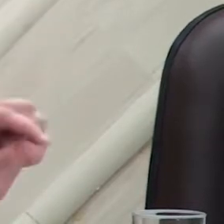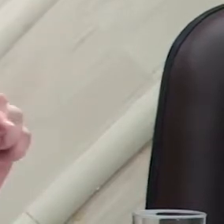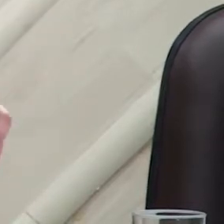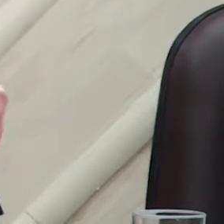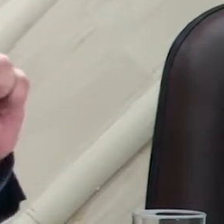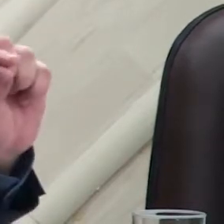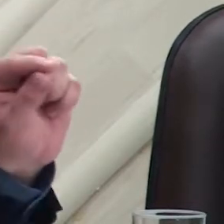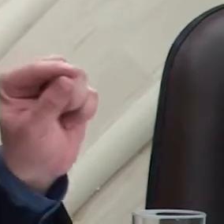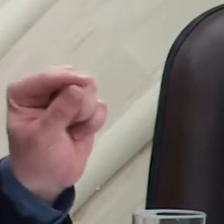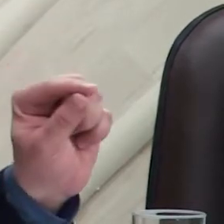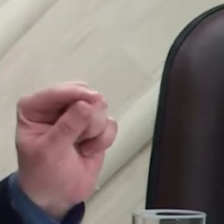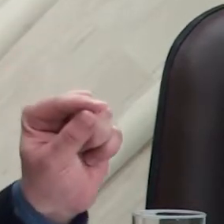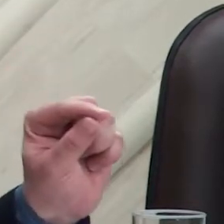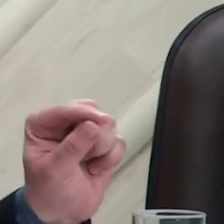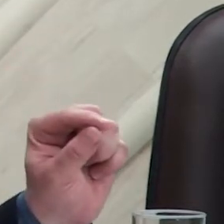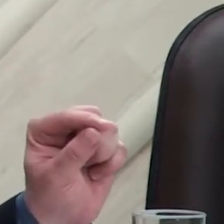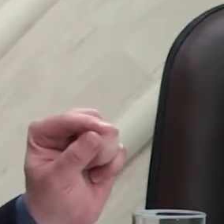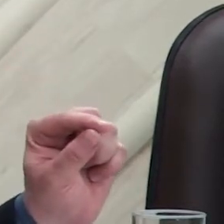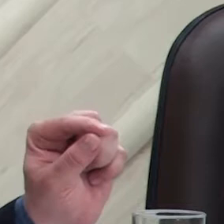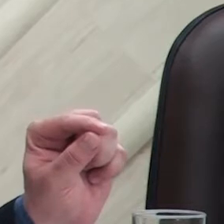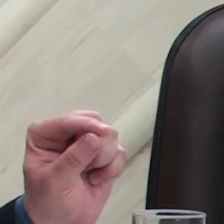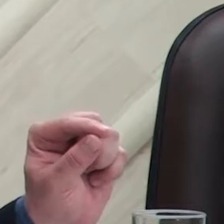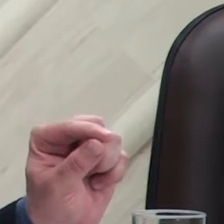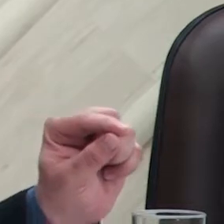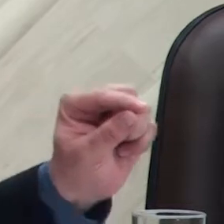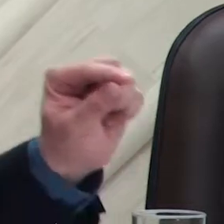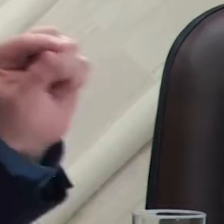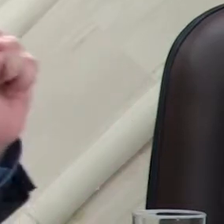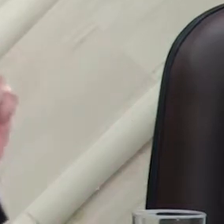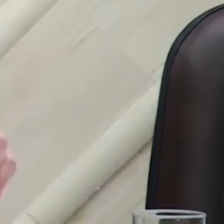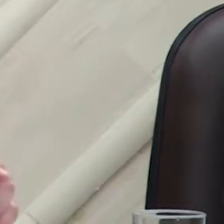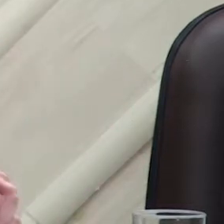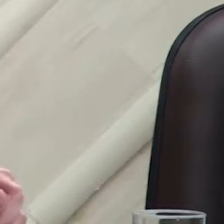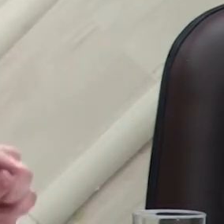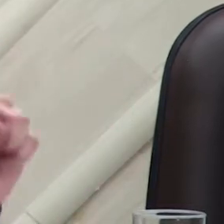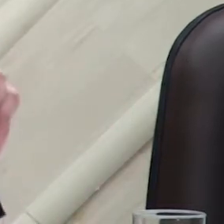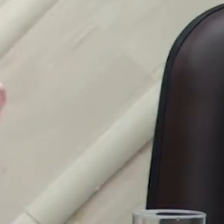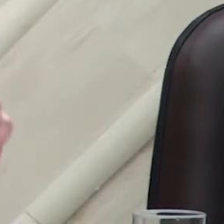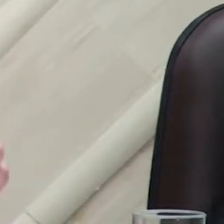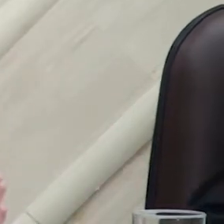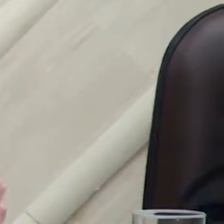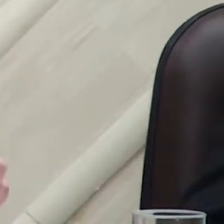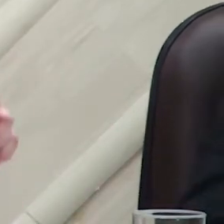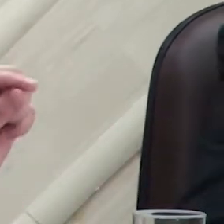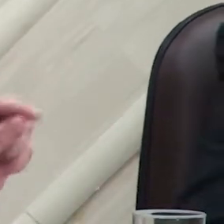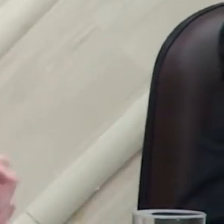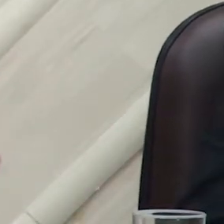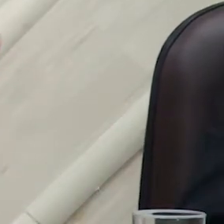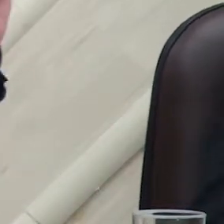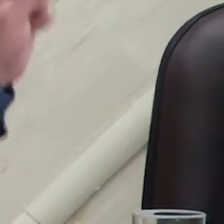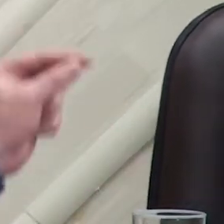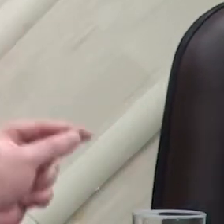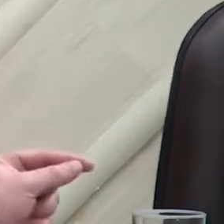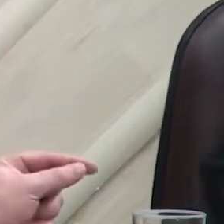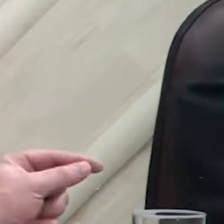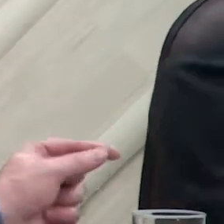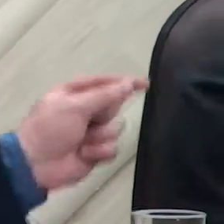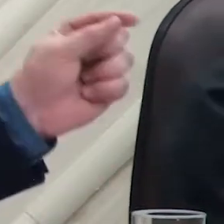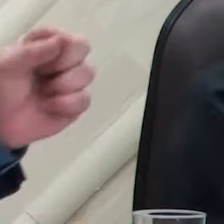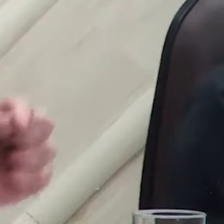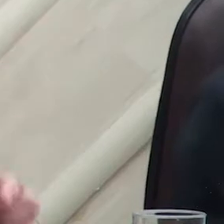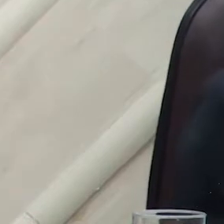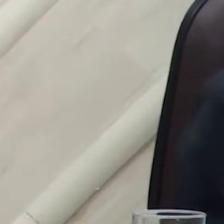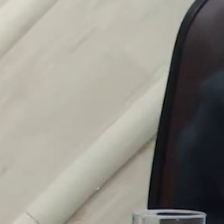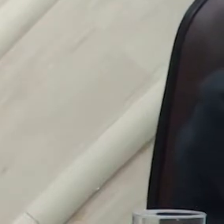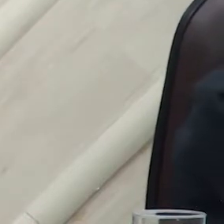Machado, não tem uma agência dos nossos concorrentes lá. A participação no envio de encomendas depende ou de um frete adicional